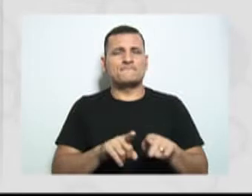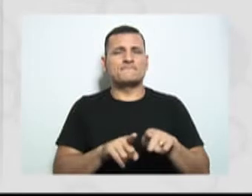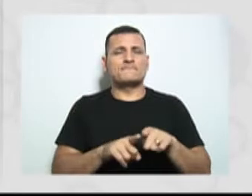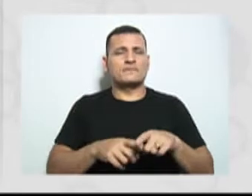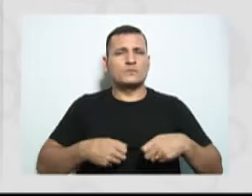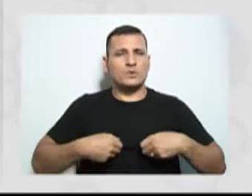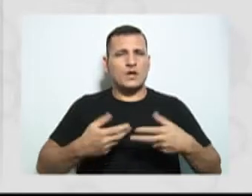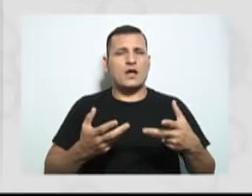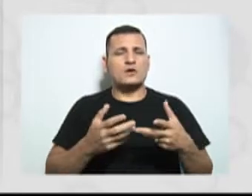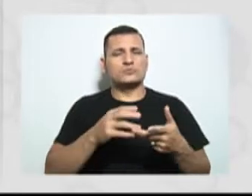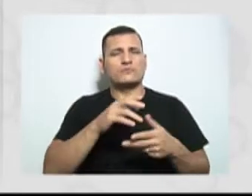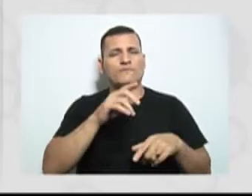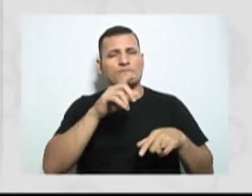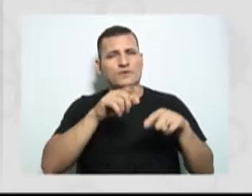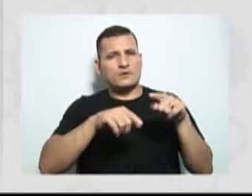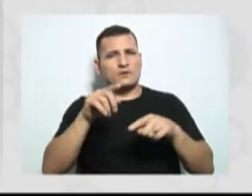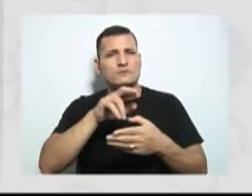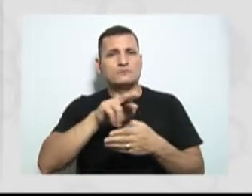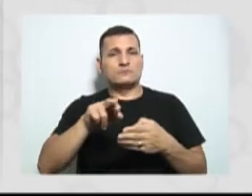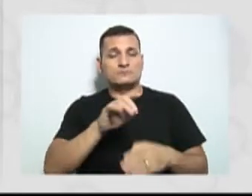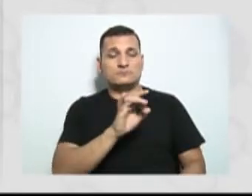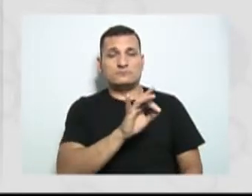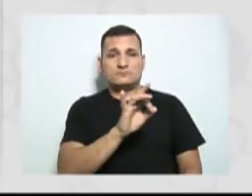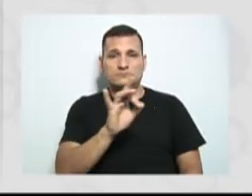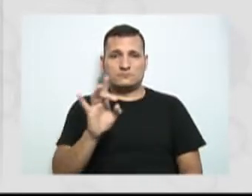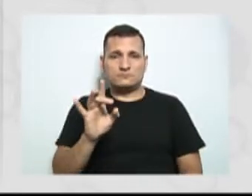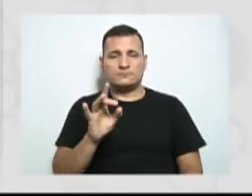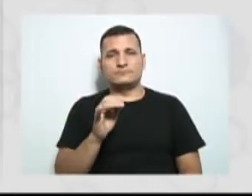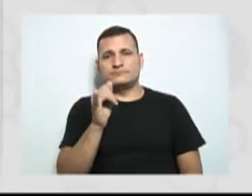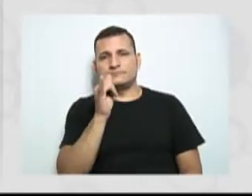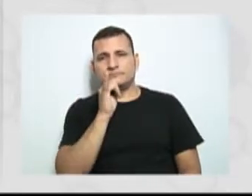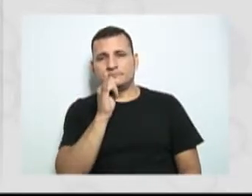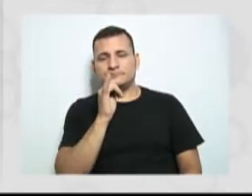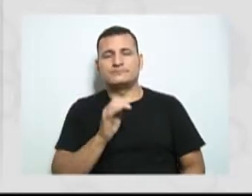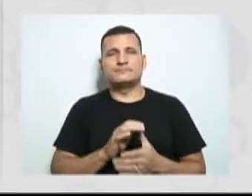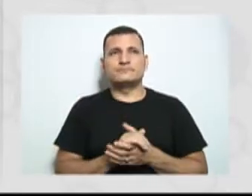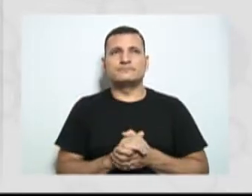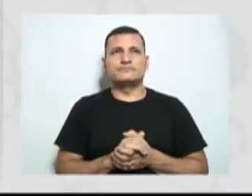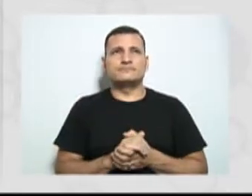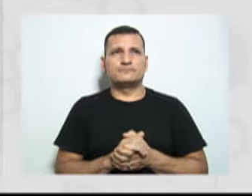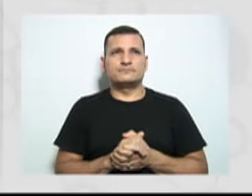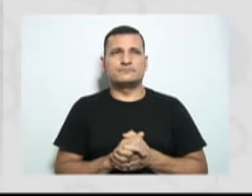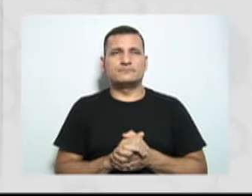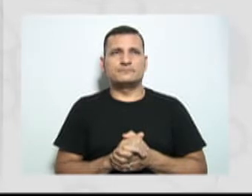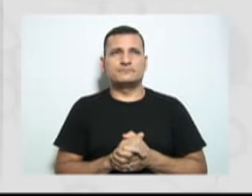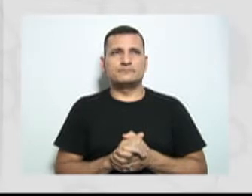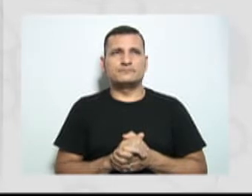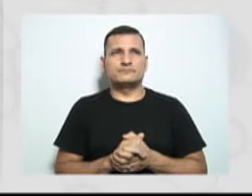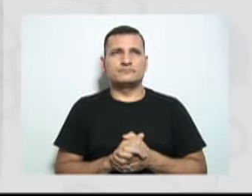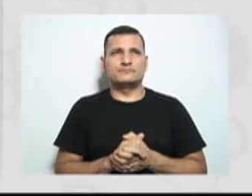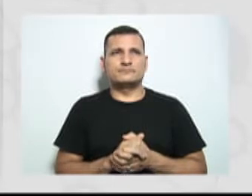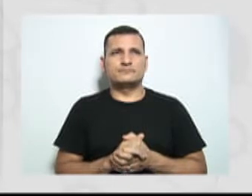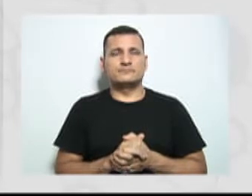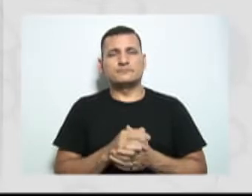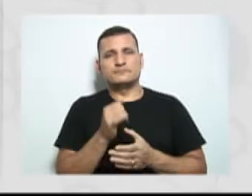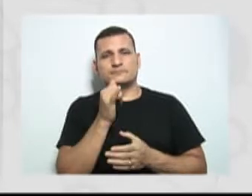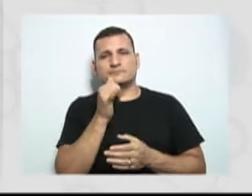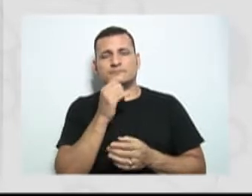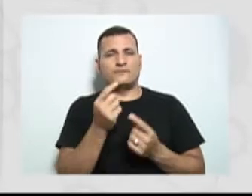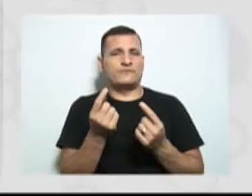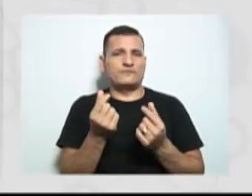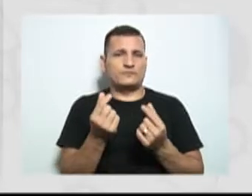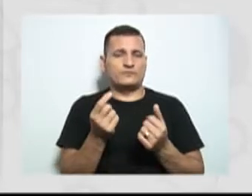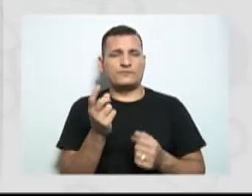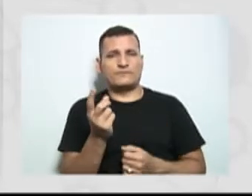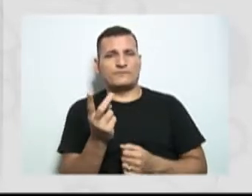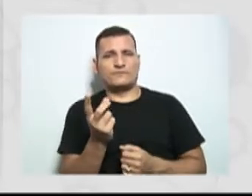variáveis unitárias. Um exemplo nós podemos ter que seria o quê? Vamos dizer que o nosso preço de venda ficou